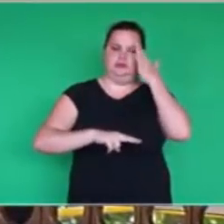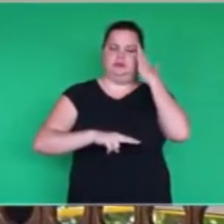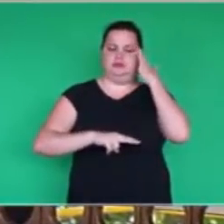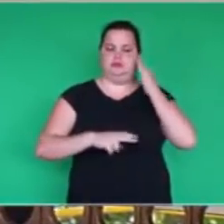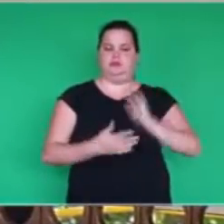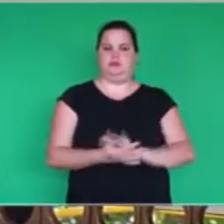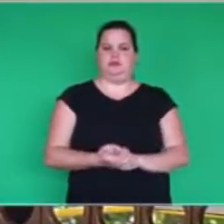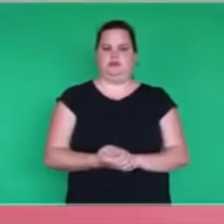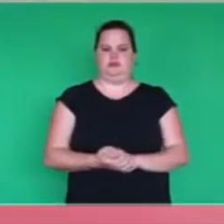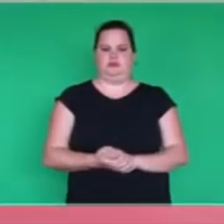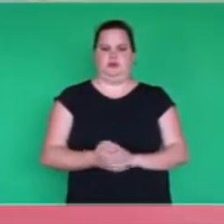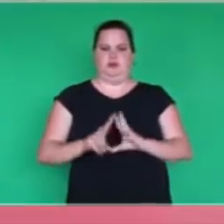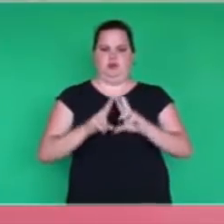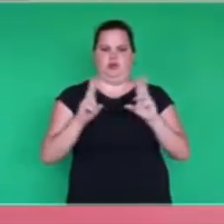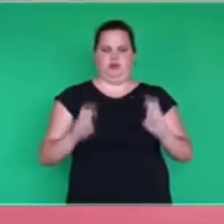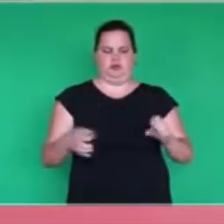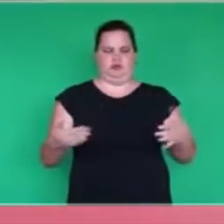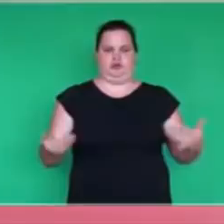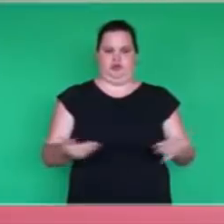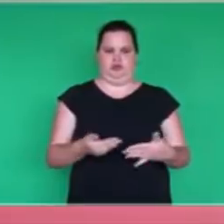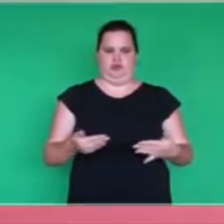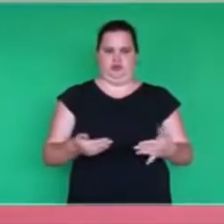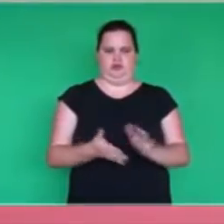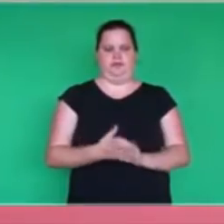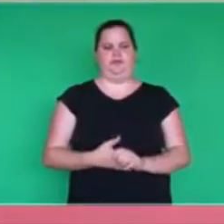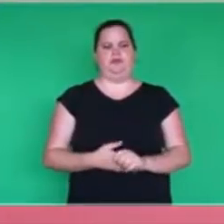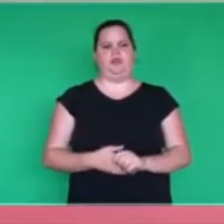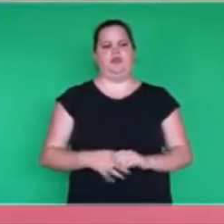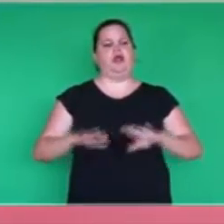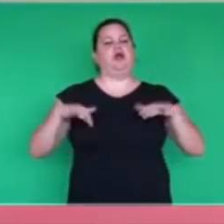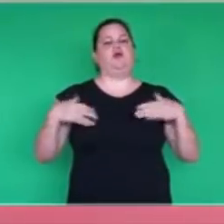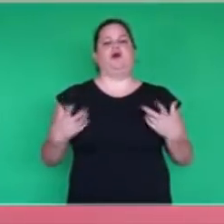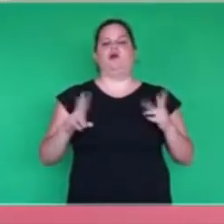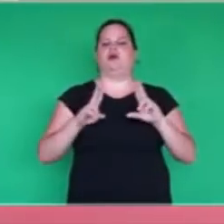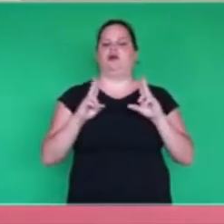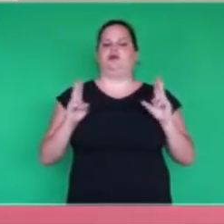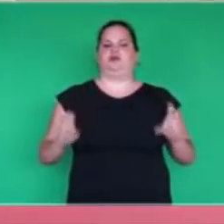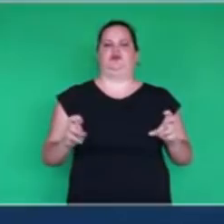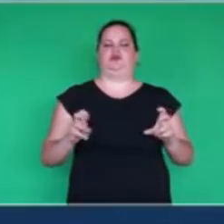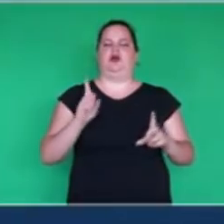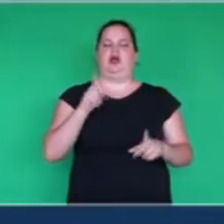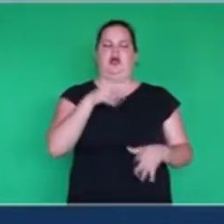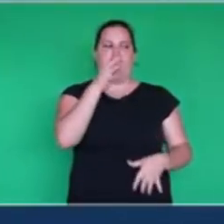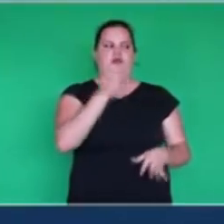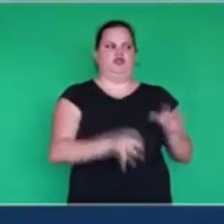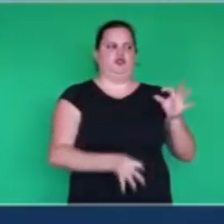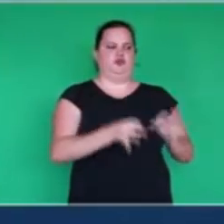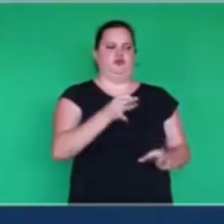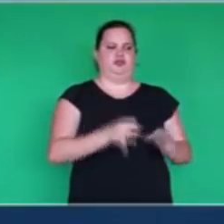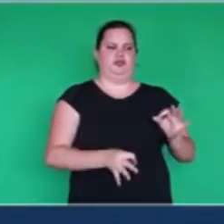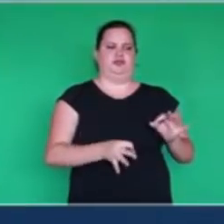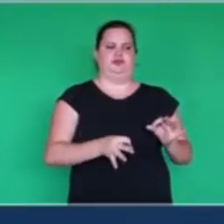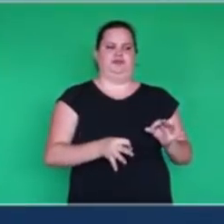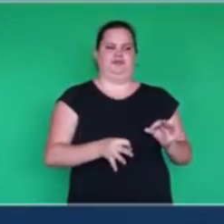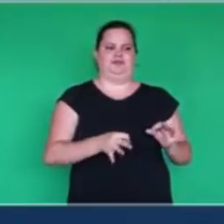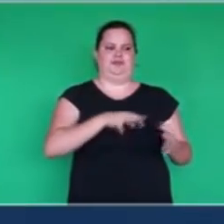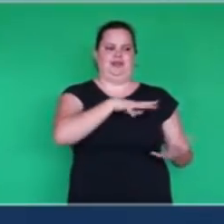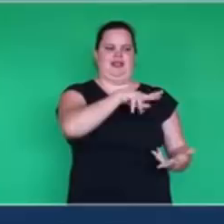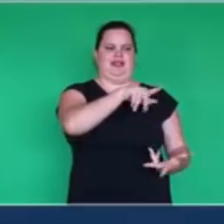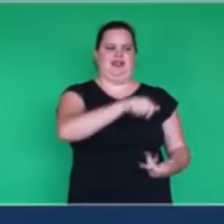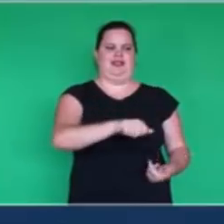desse assunto de hoje. Qual o assunto agora de hoje? É juízos sobre a carne. Deus